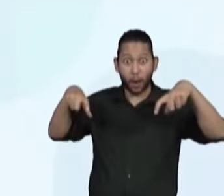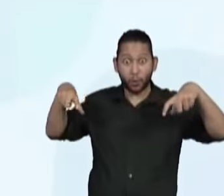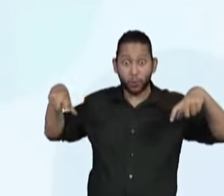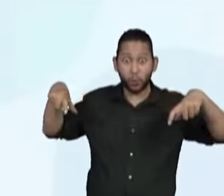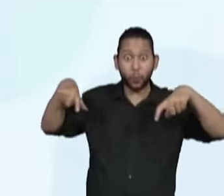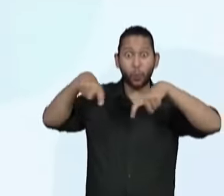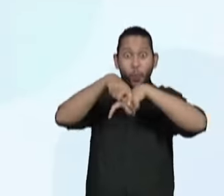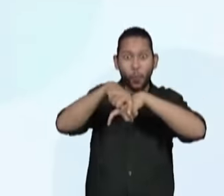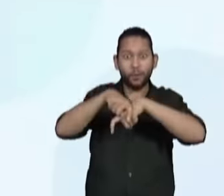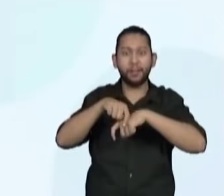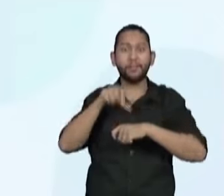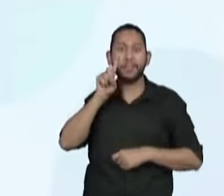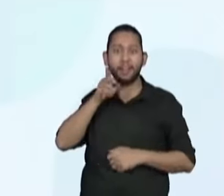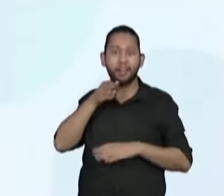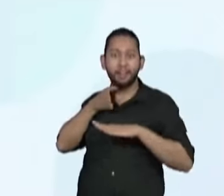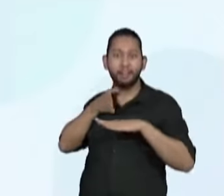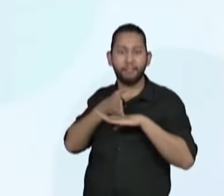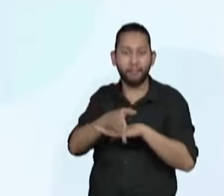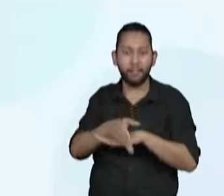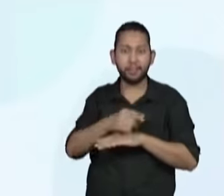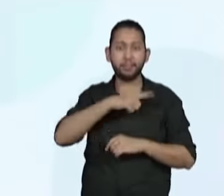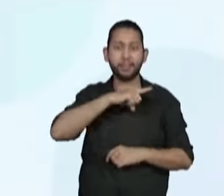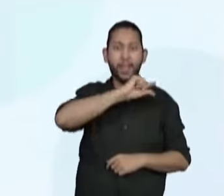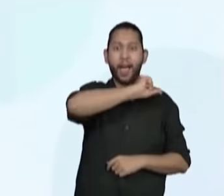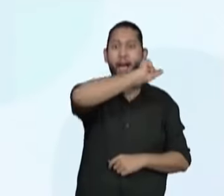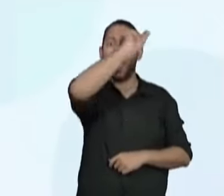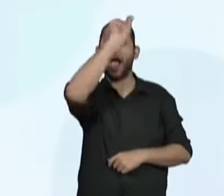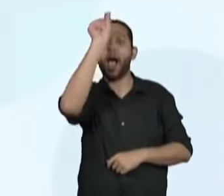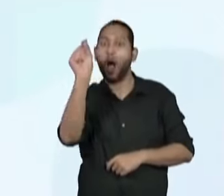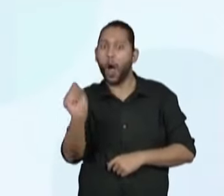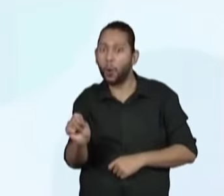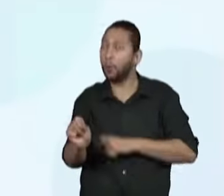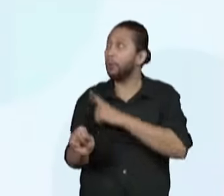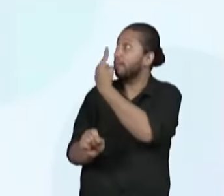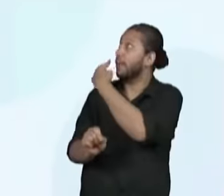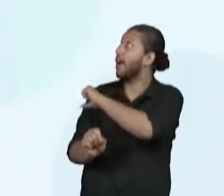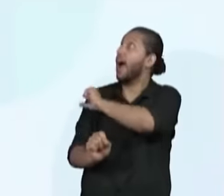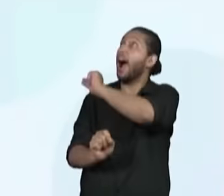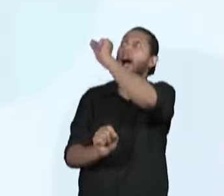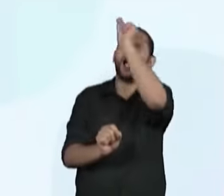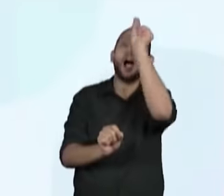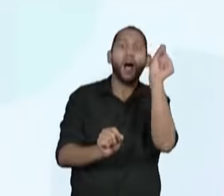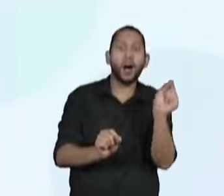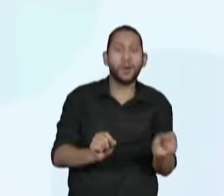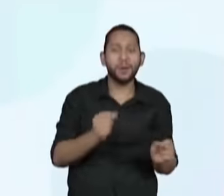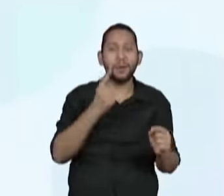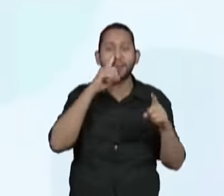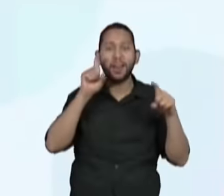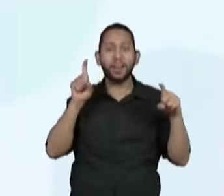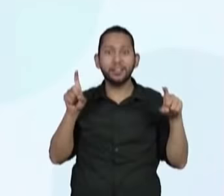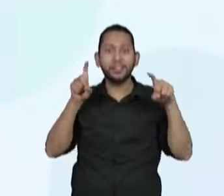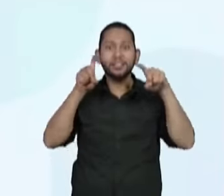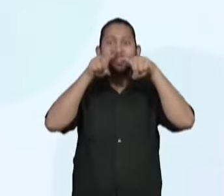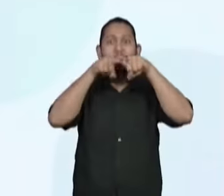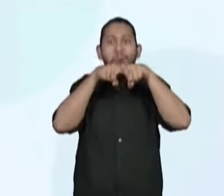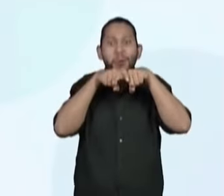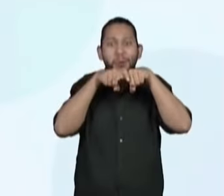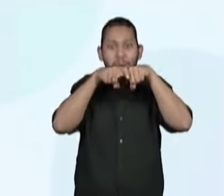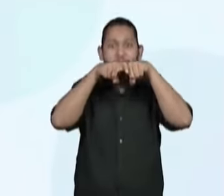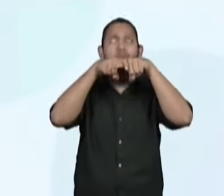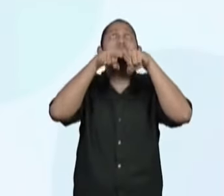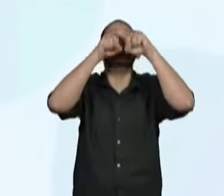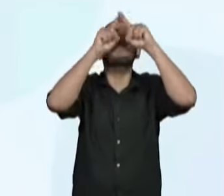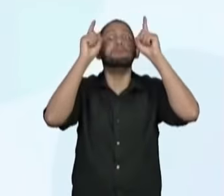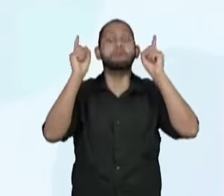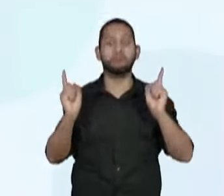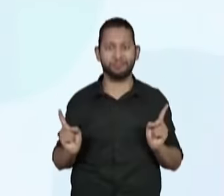estilos neogóticos, onde você vê a confluência de vários arcos ao mesmo tempo, né, formando como se fossem até rosáceas, né,